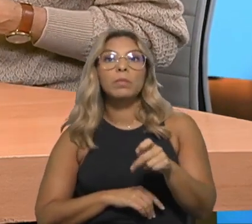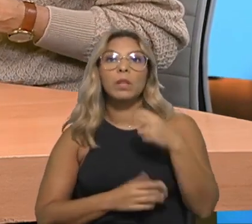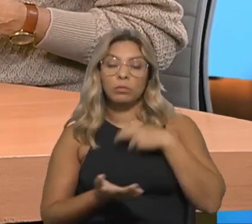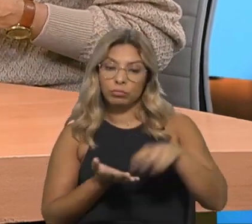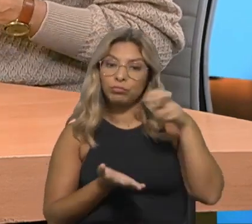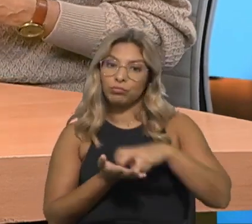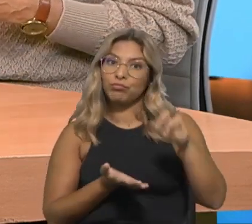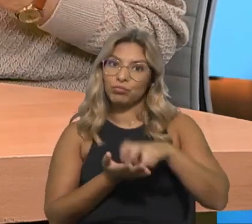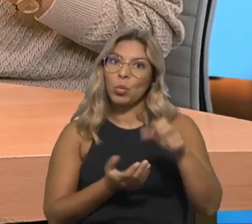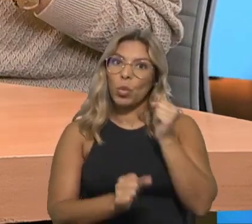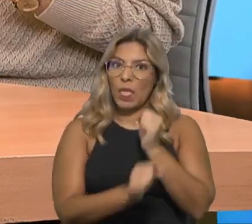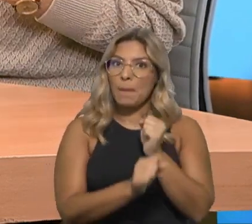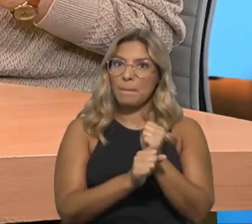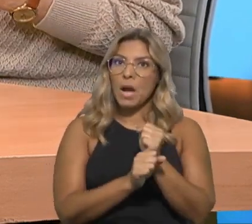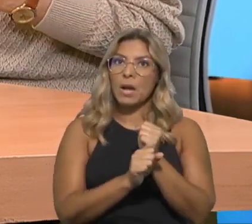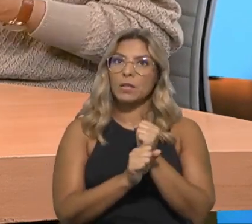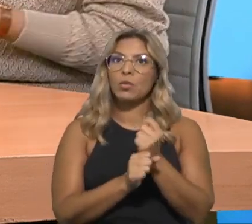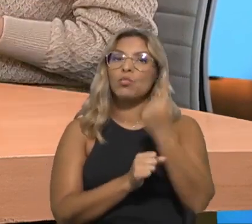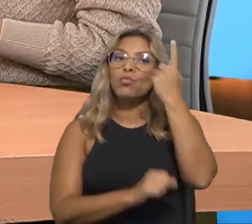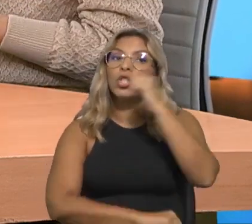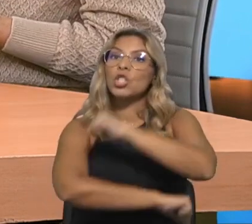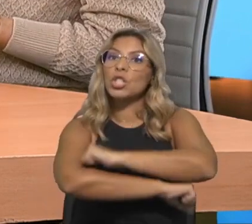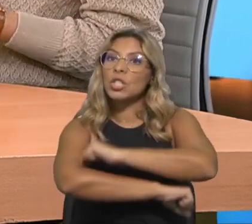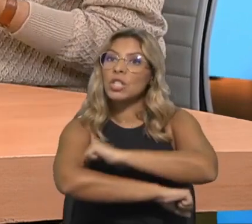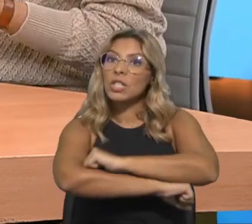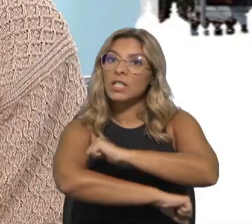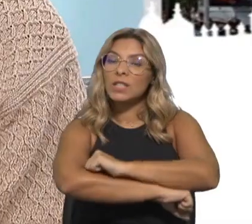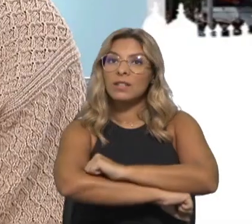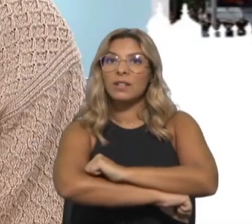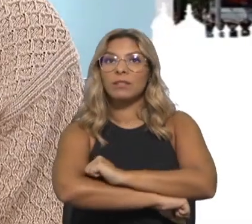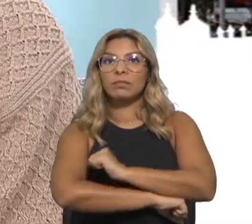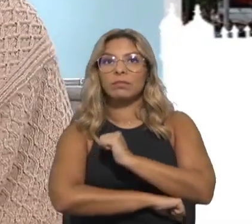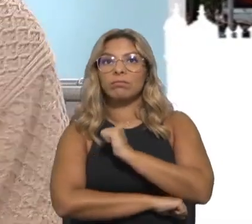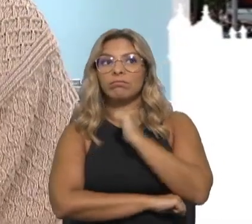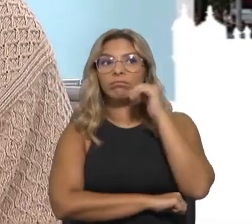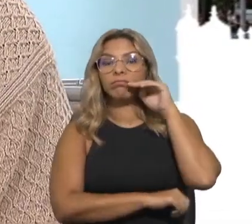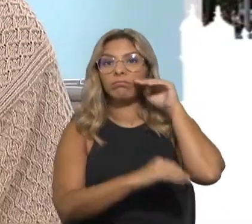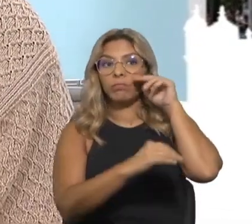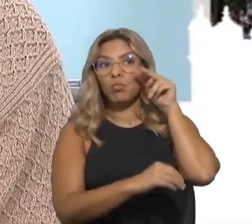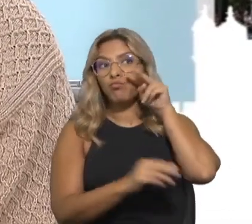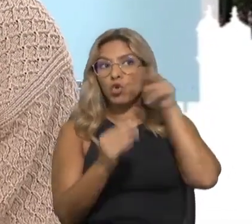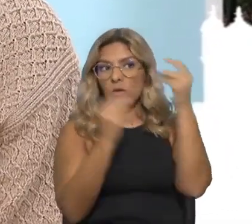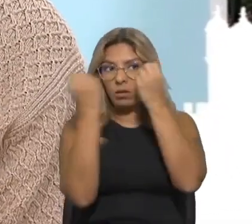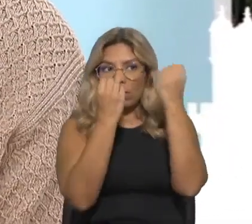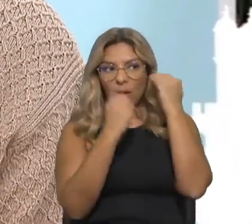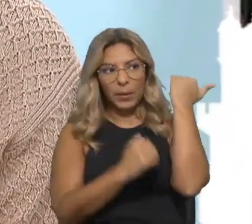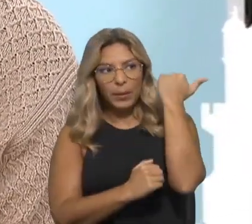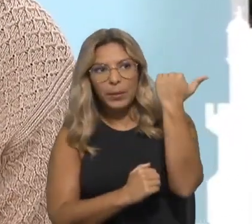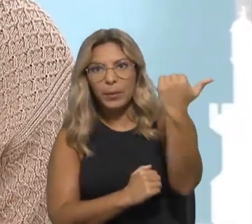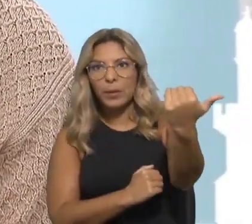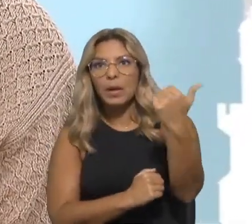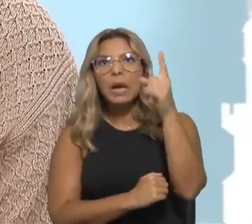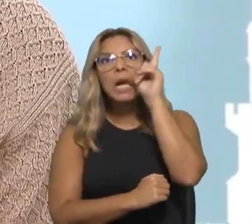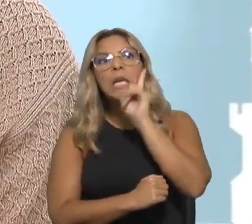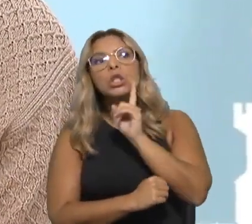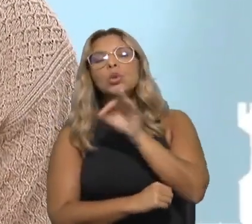trabalho passava diante de uma janela que ficava mesmo ao nível dos meus olhos e nessa janela assomava sempre o rosto de